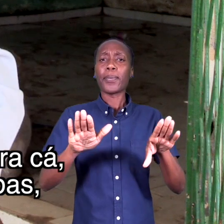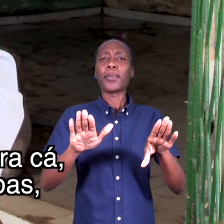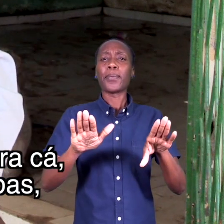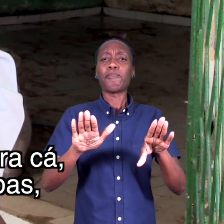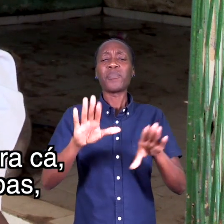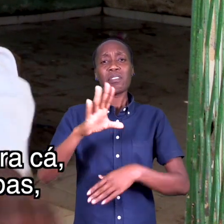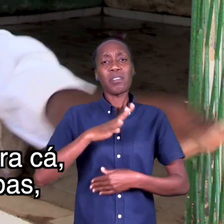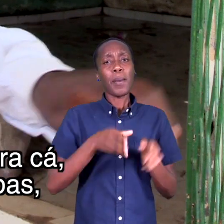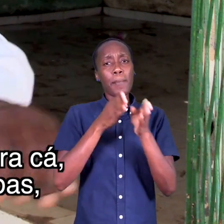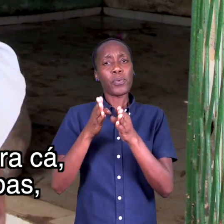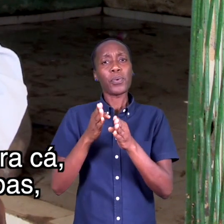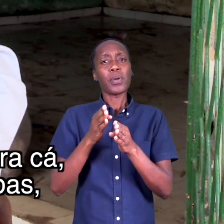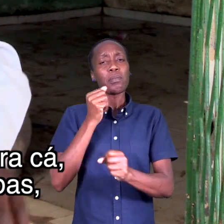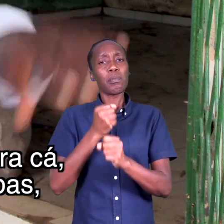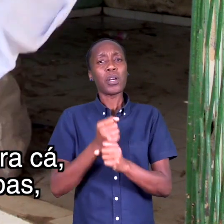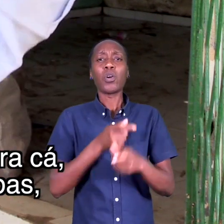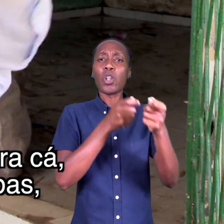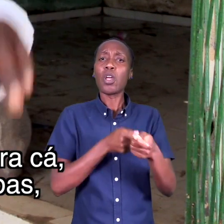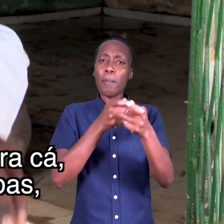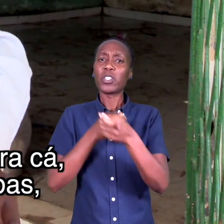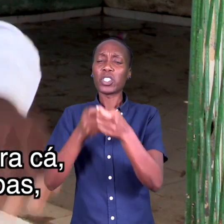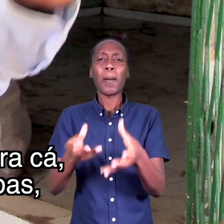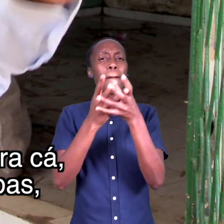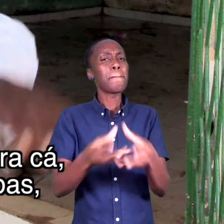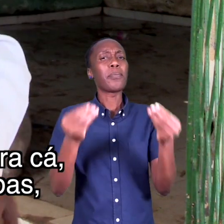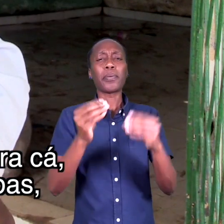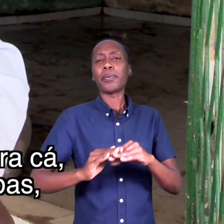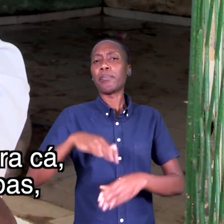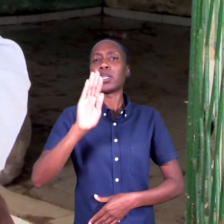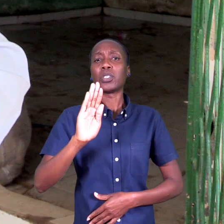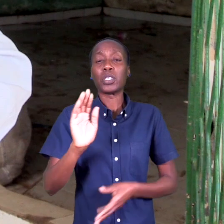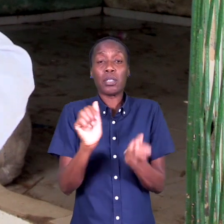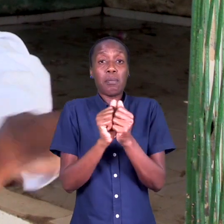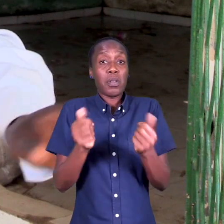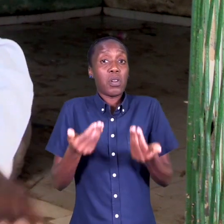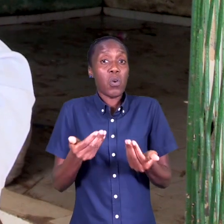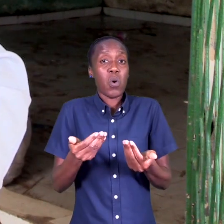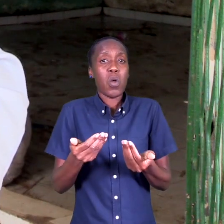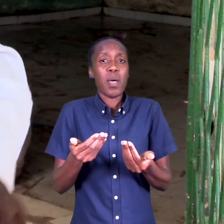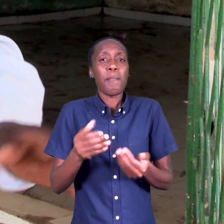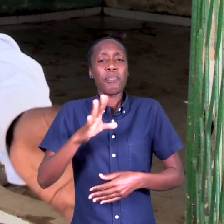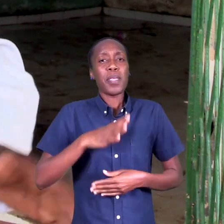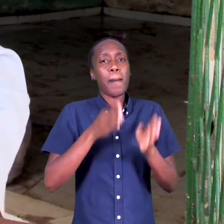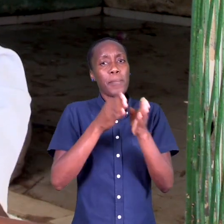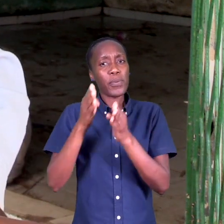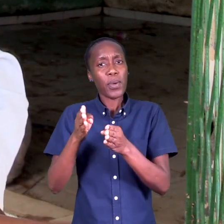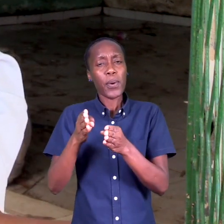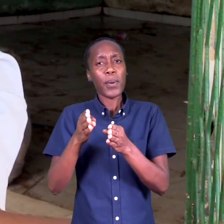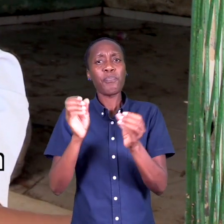para cá tem pessoas que trabalham nas machambas, tem machambas, sei lá quanto, perderam muita coisa, mas